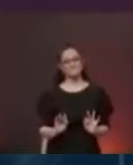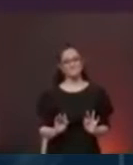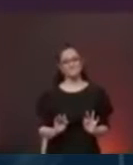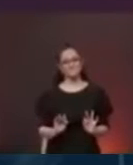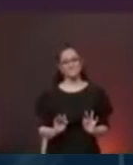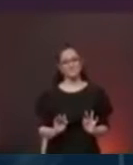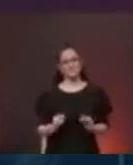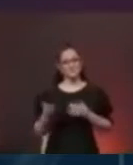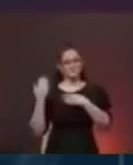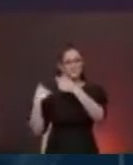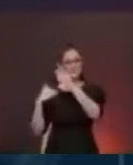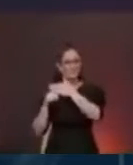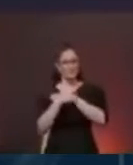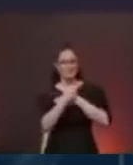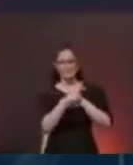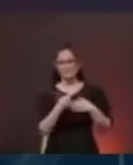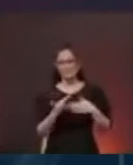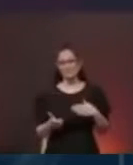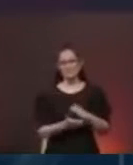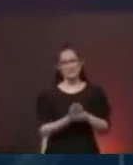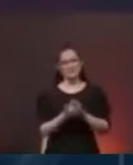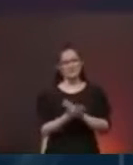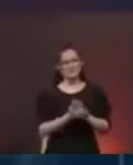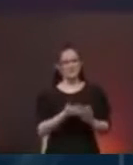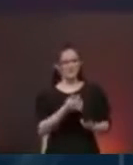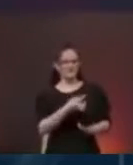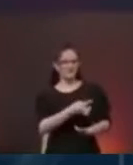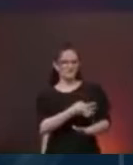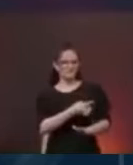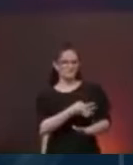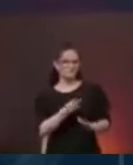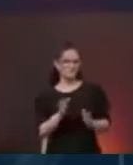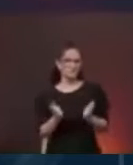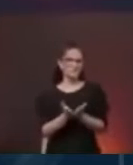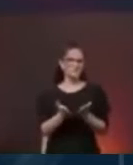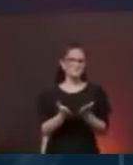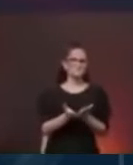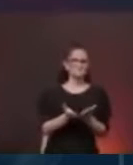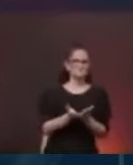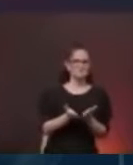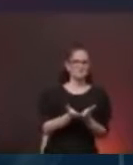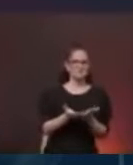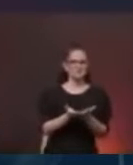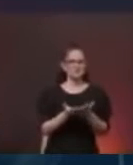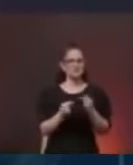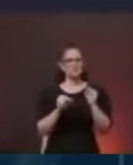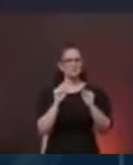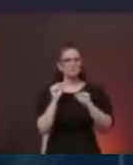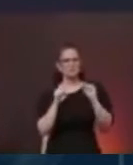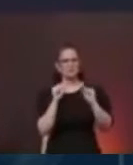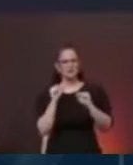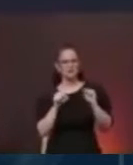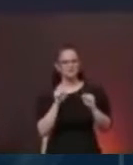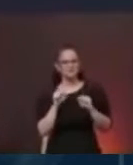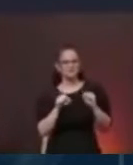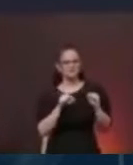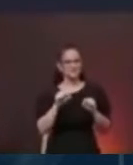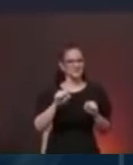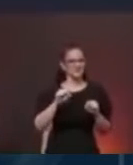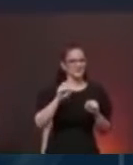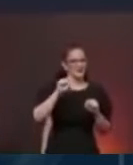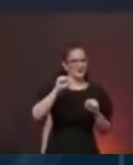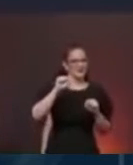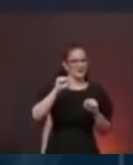Nós não tínhamos quase nada. O que, que nós tínhamos? Medo. Medo de quê? Lobisomem. Lobisomem nós tínhamos, não